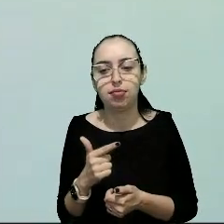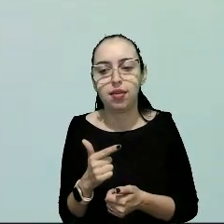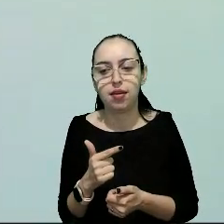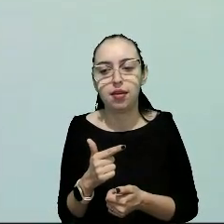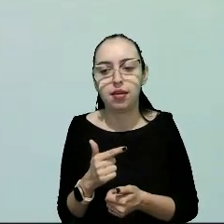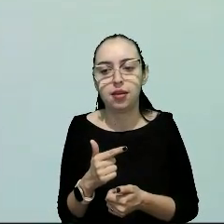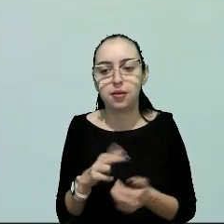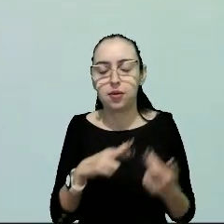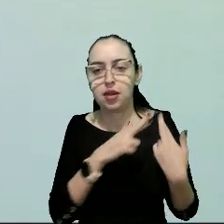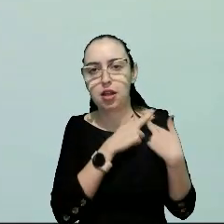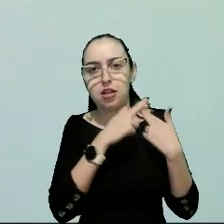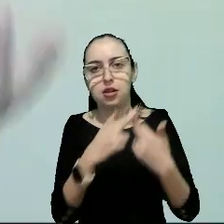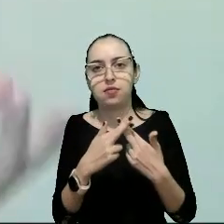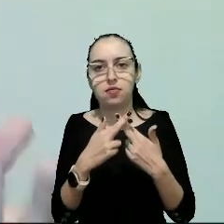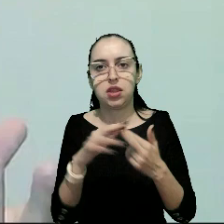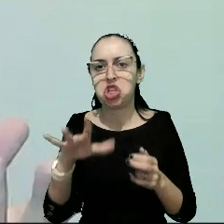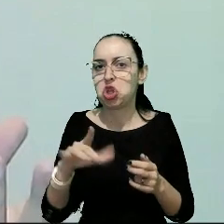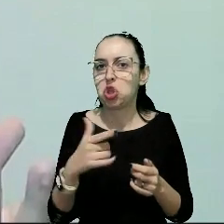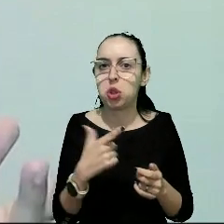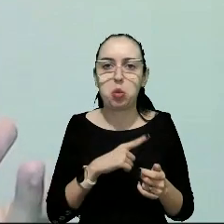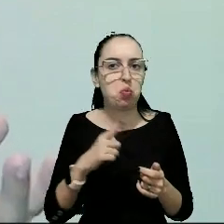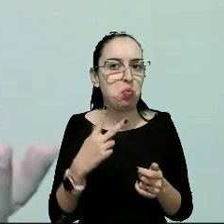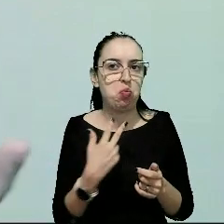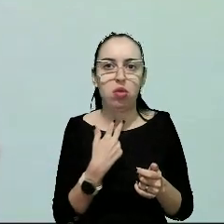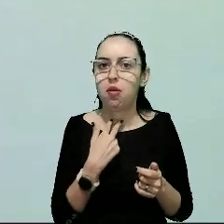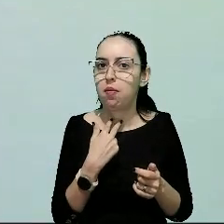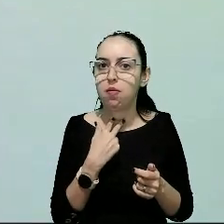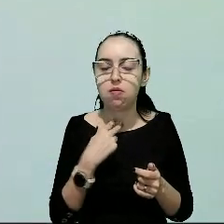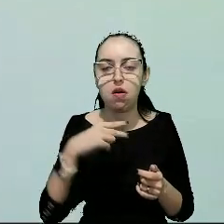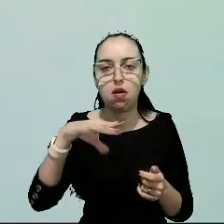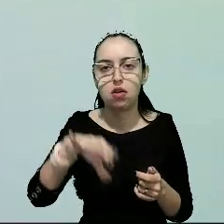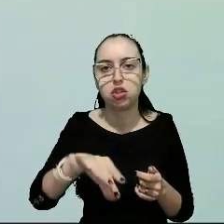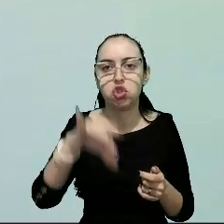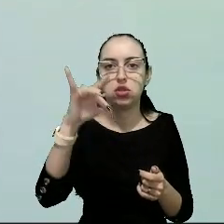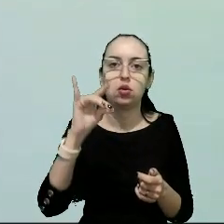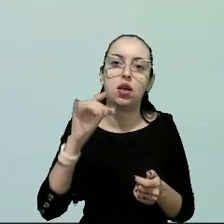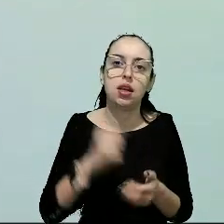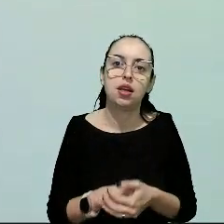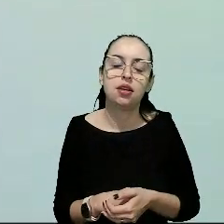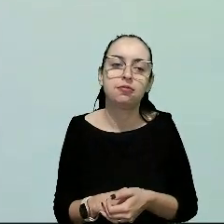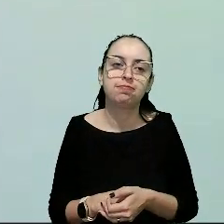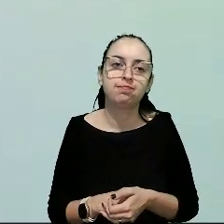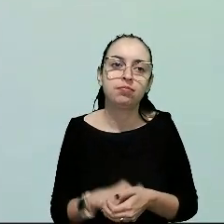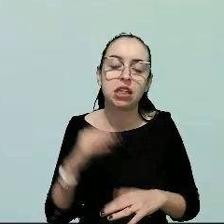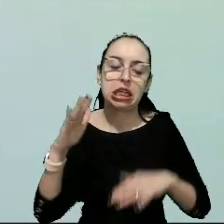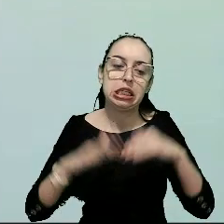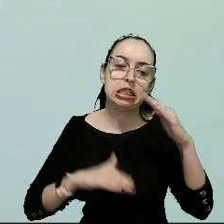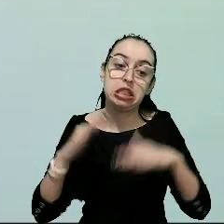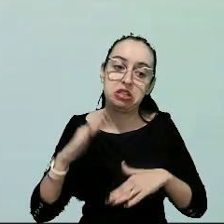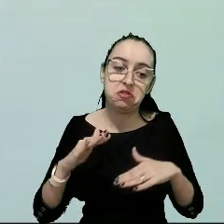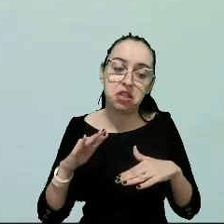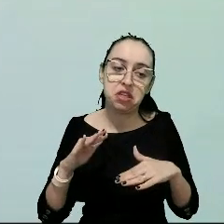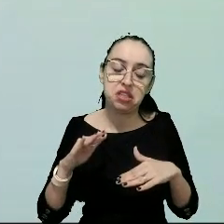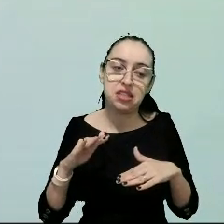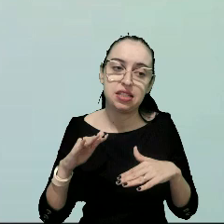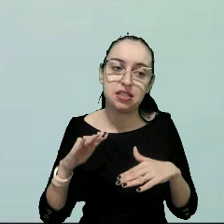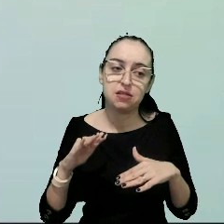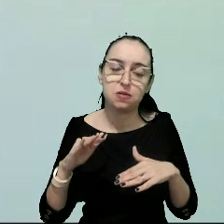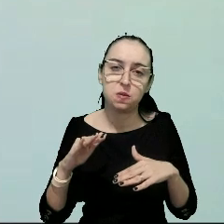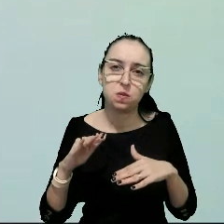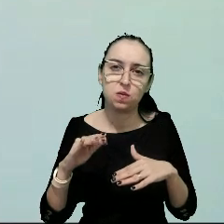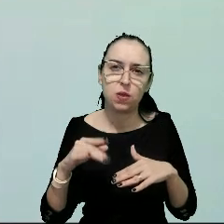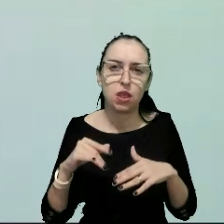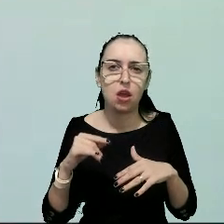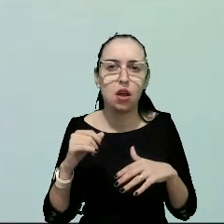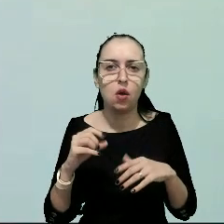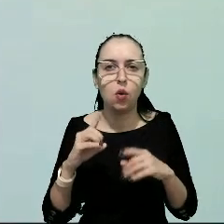que não tem poder de decisão, porque às vezes até mesmo